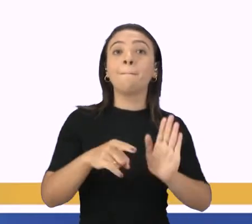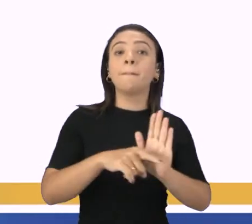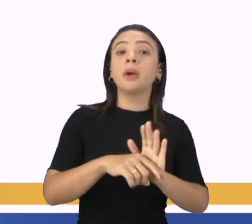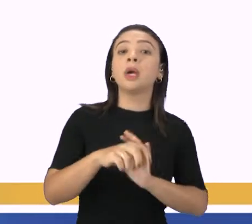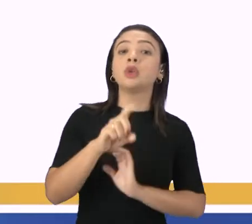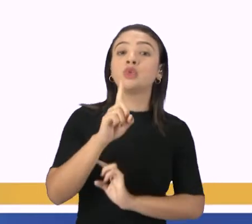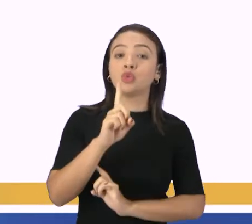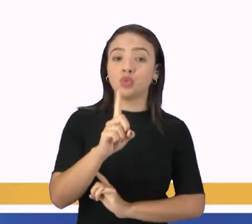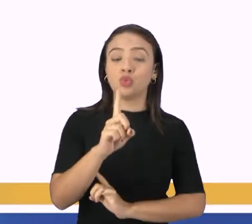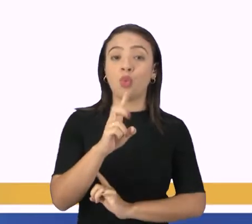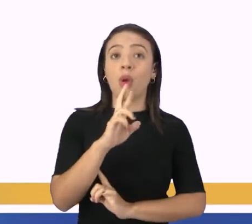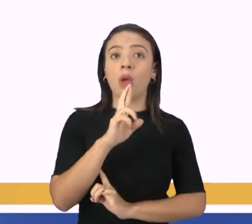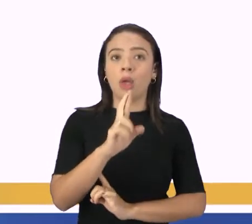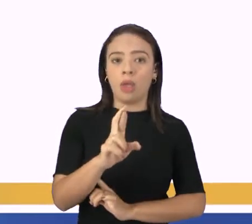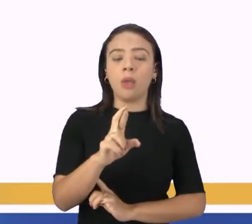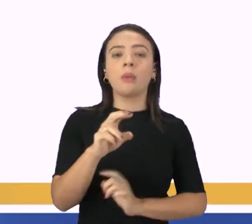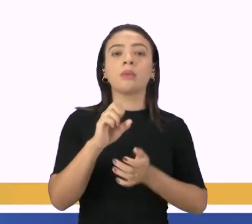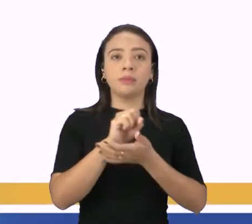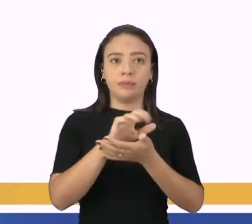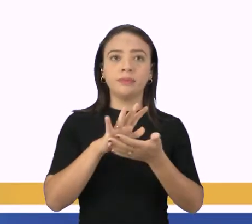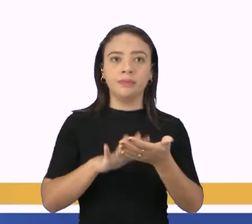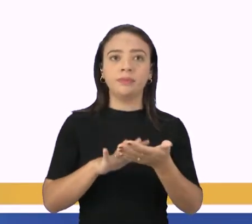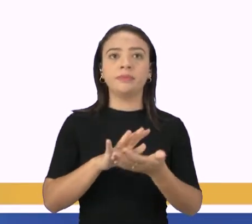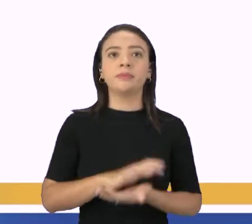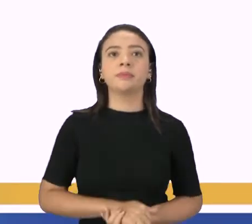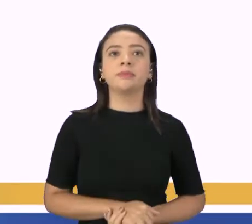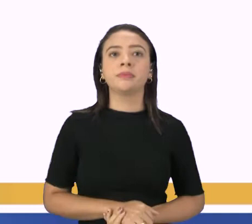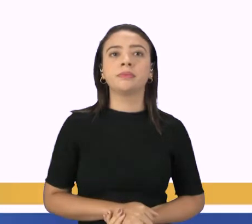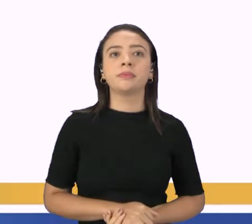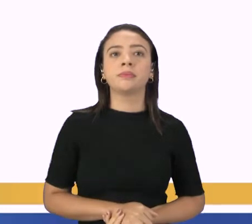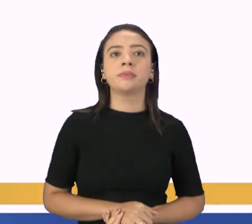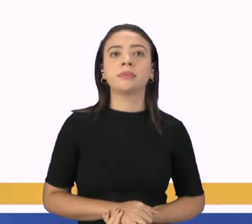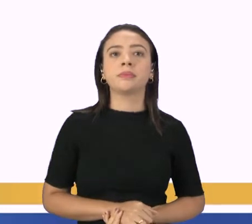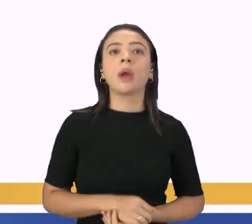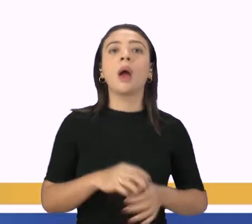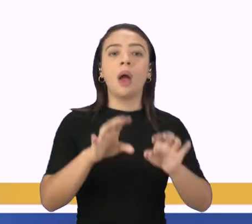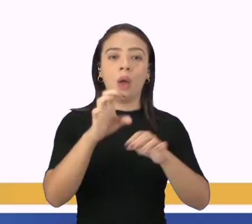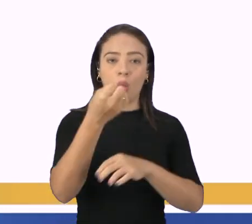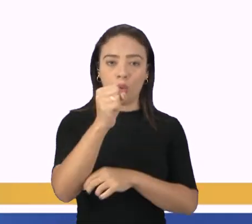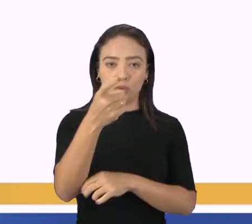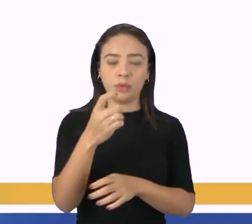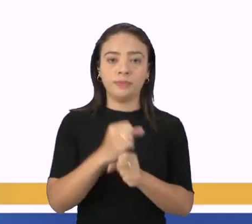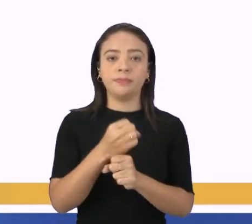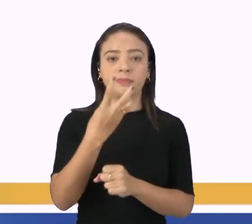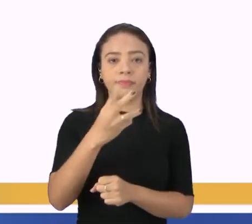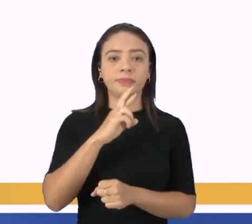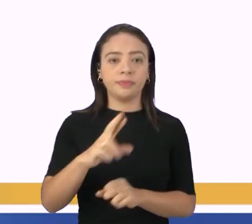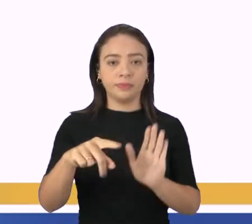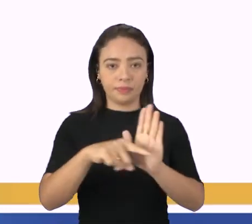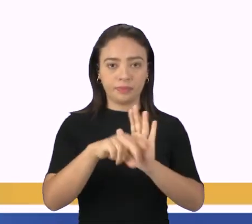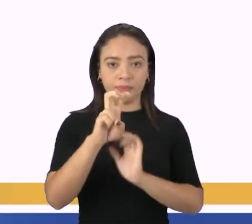solução dessa equação. 8x mais 3 igual a menos 5. Ok?